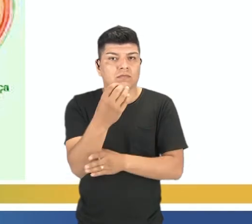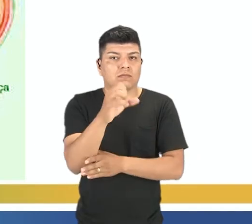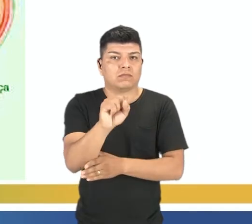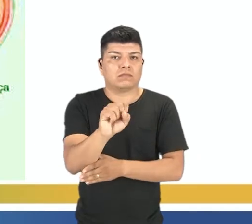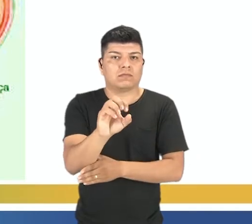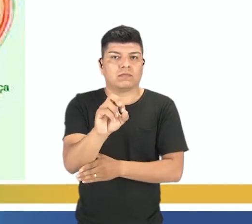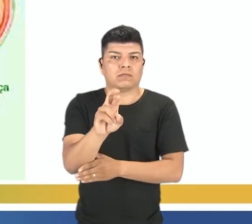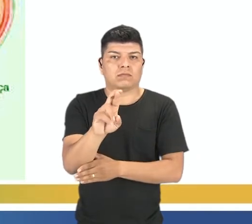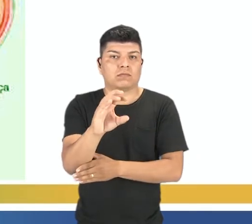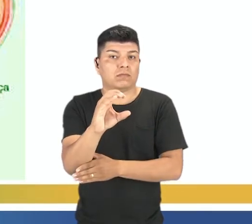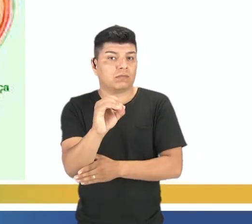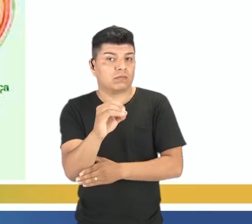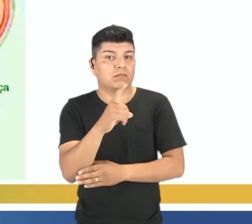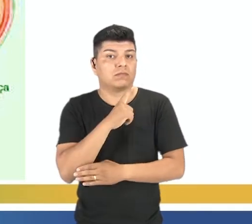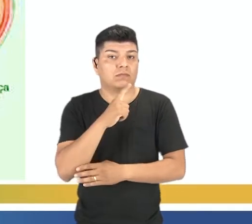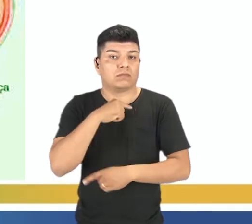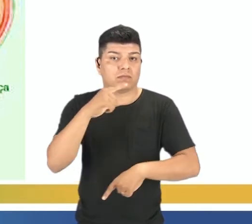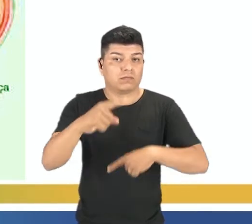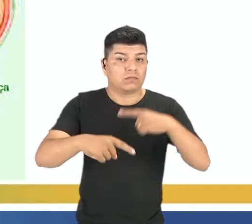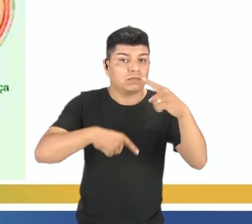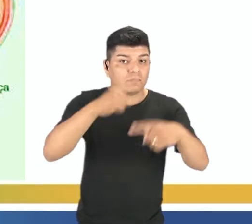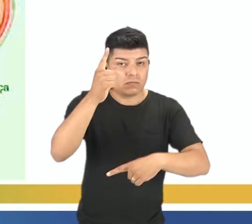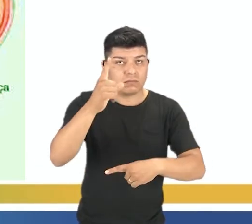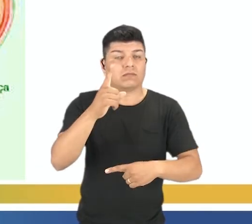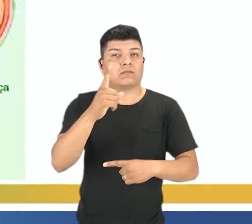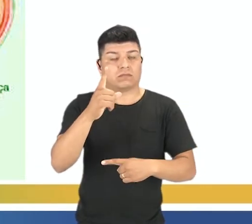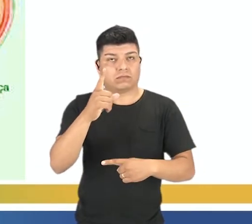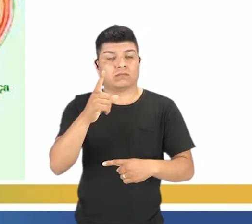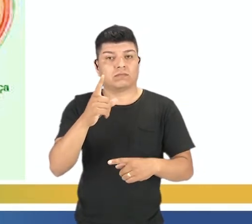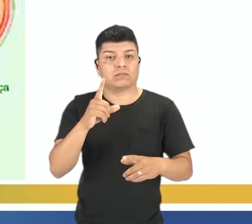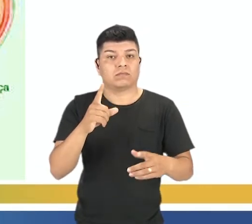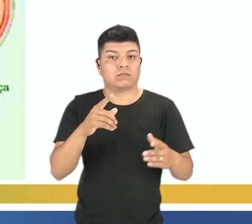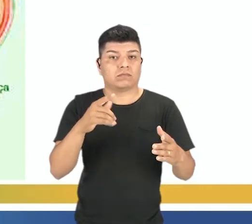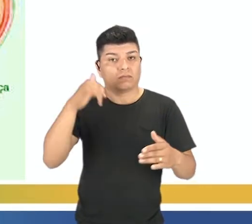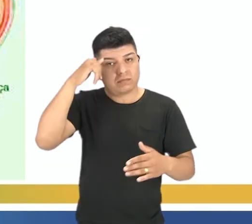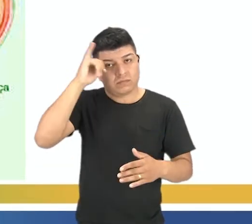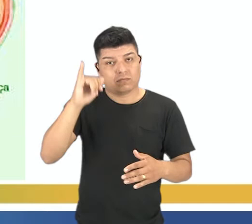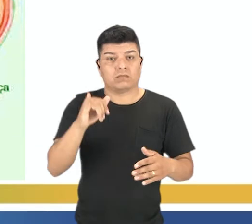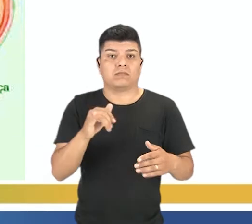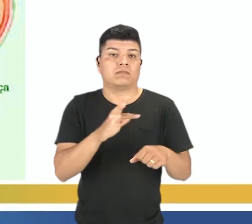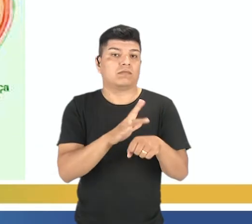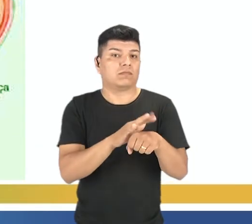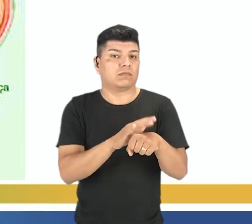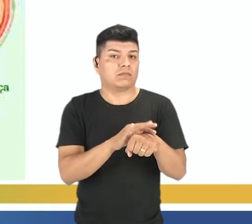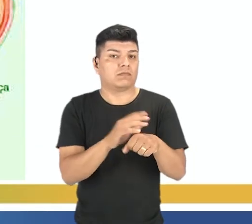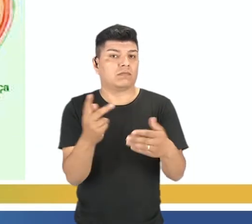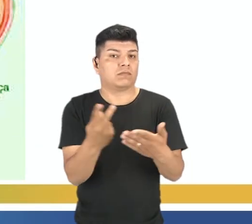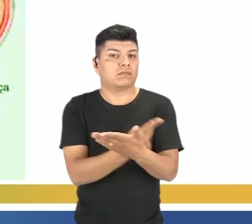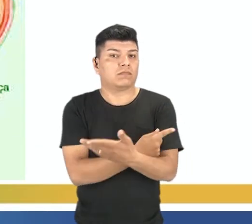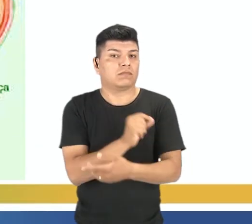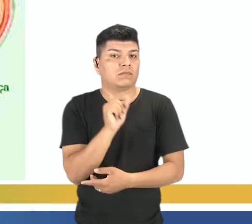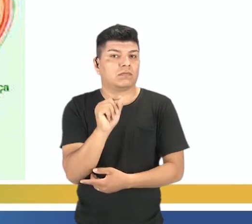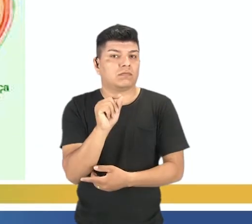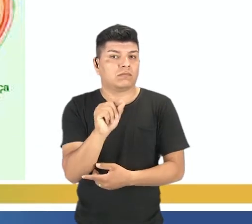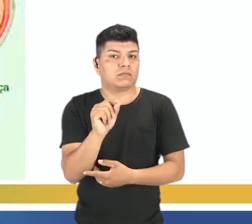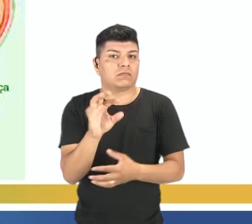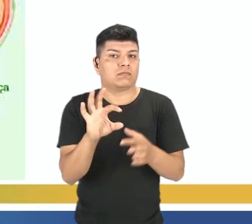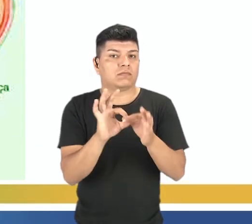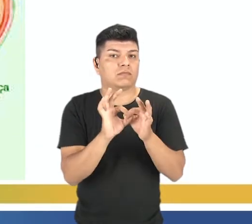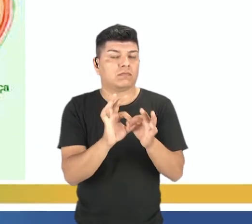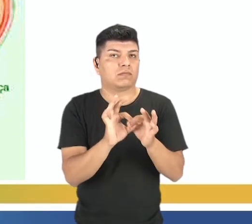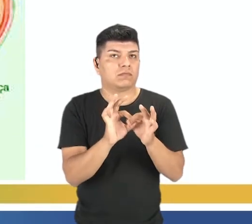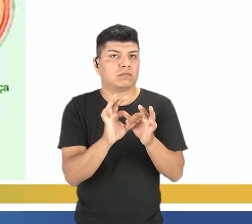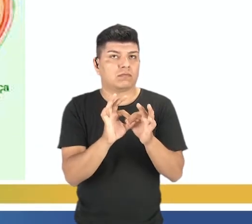soro, a gente tem o sucesso, né, para evitar essa doença. O que acontece? Se eu tiver um cruzamento,